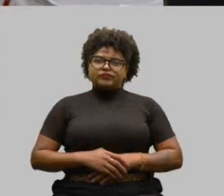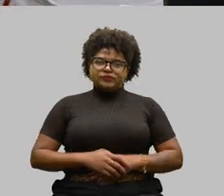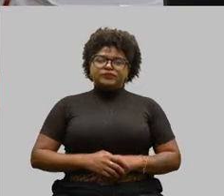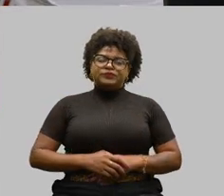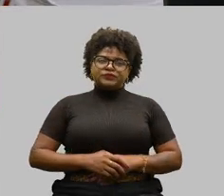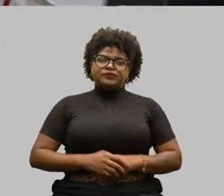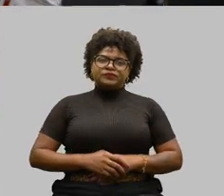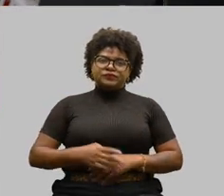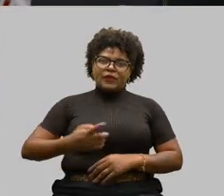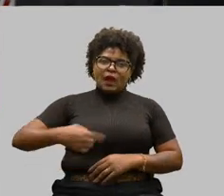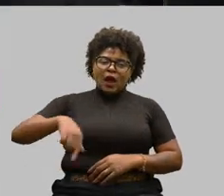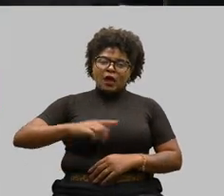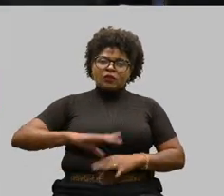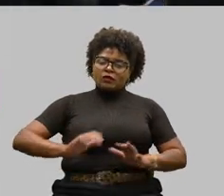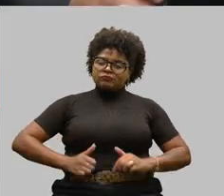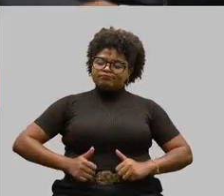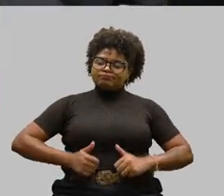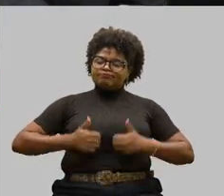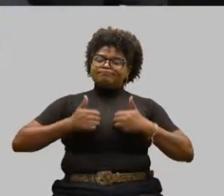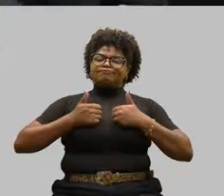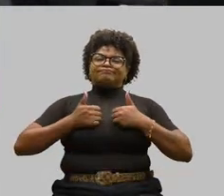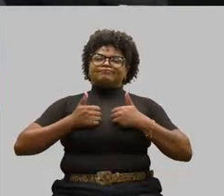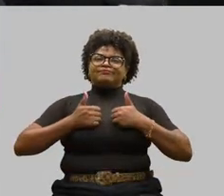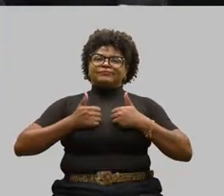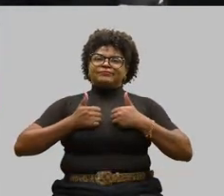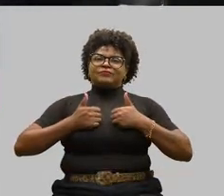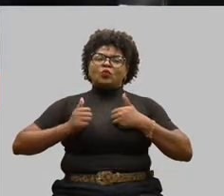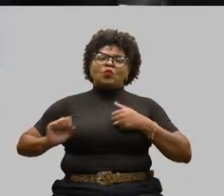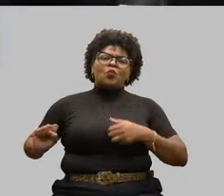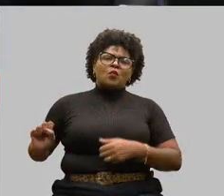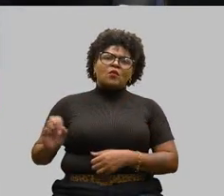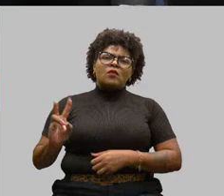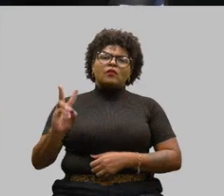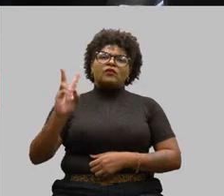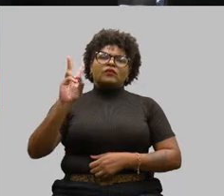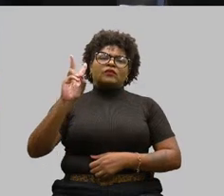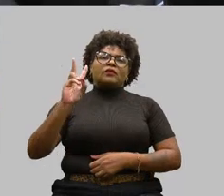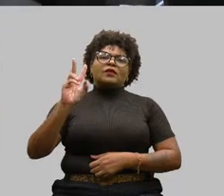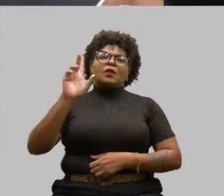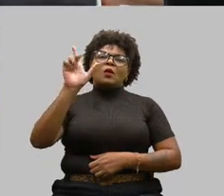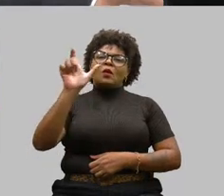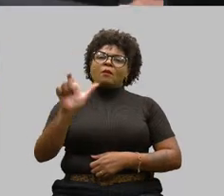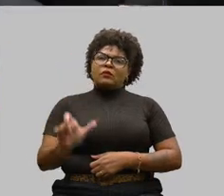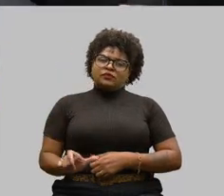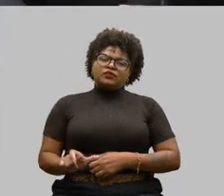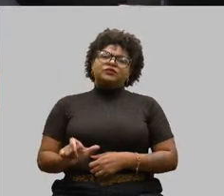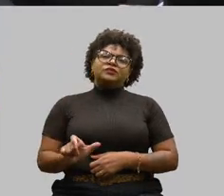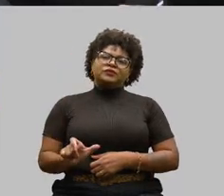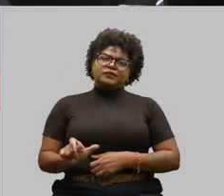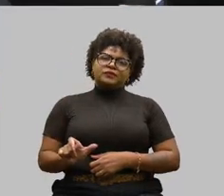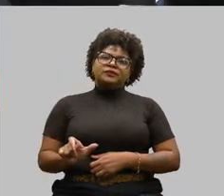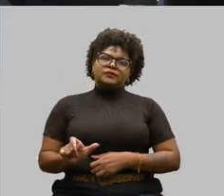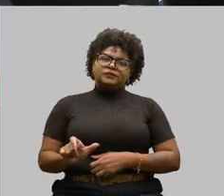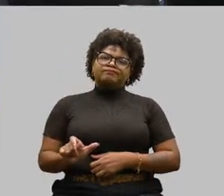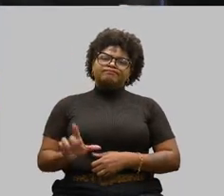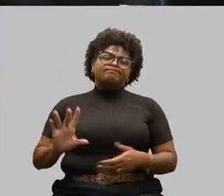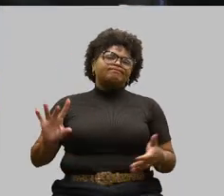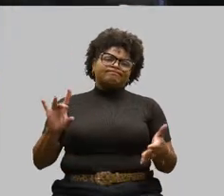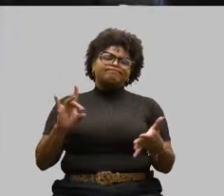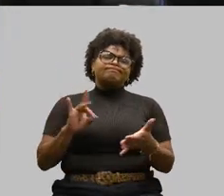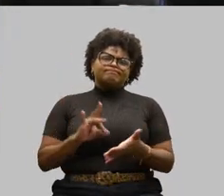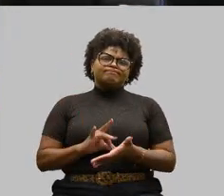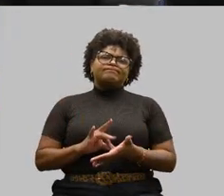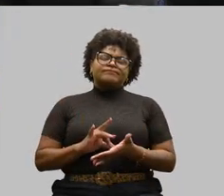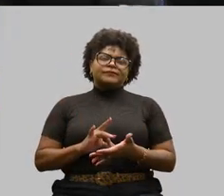a nossa autoestima a valorização do ser humano na sua integridade